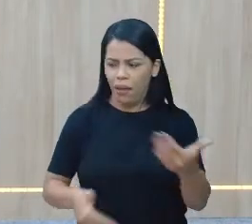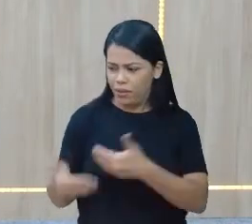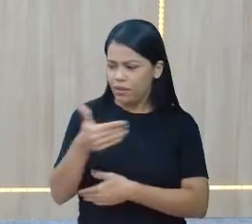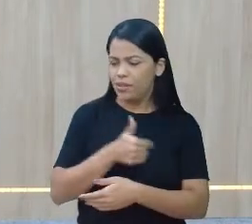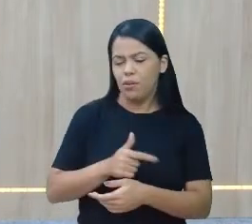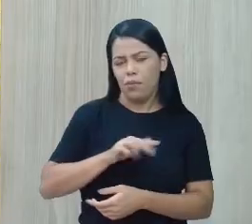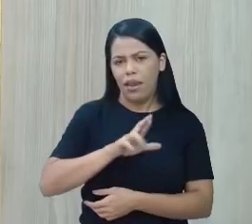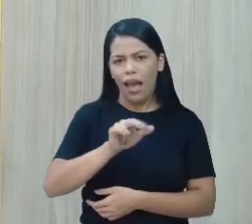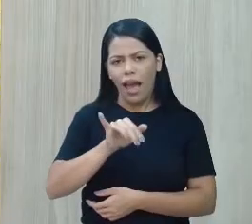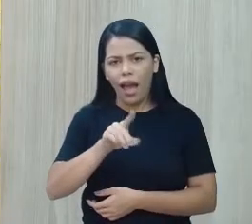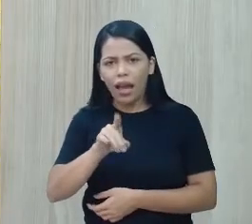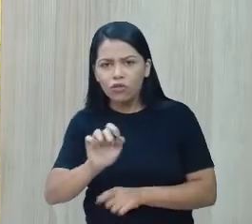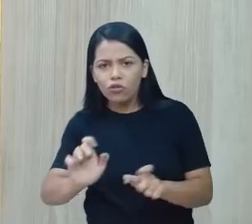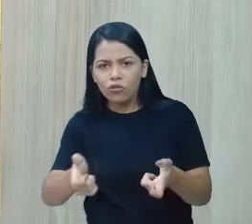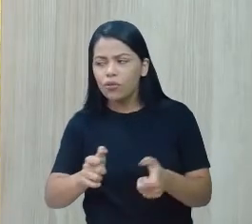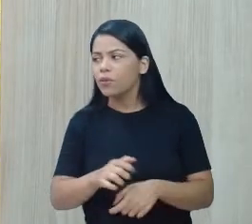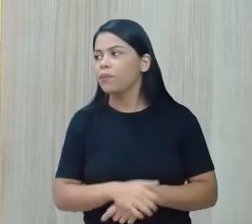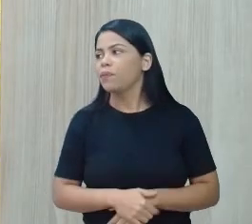professor?